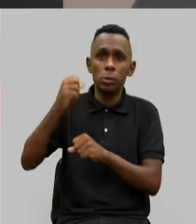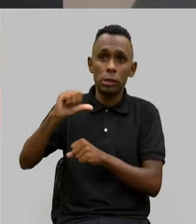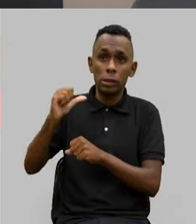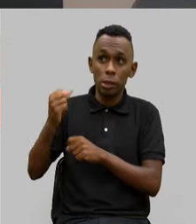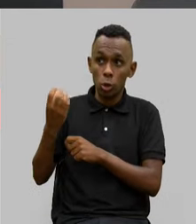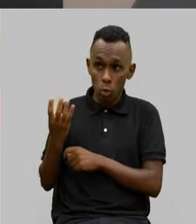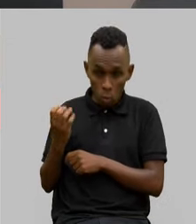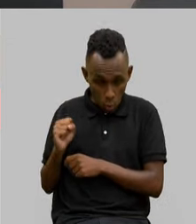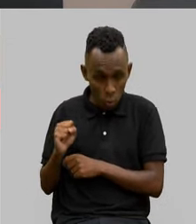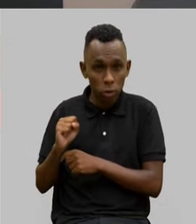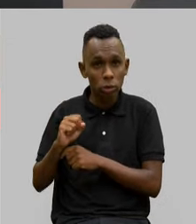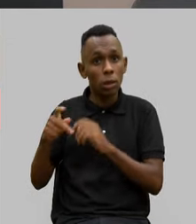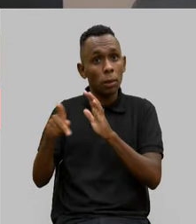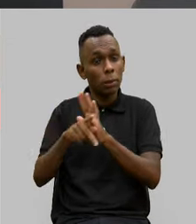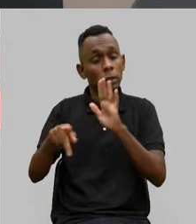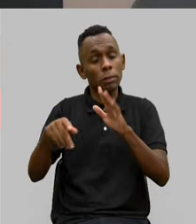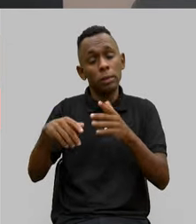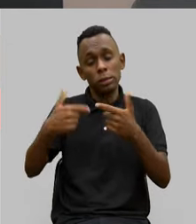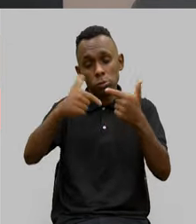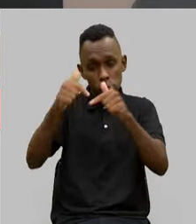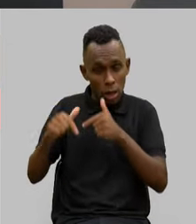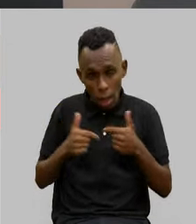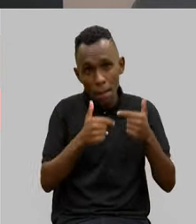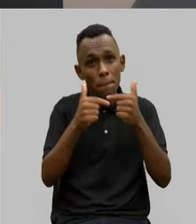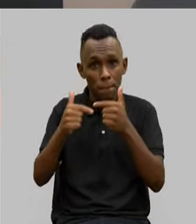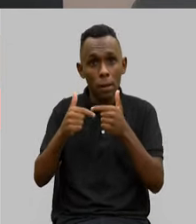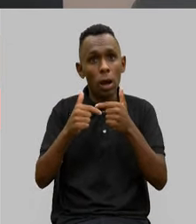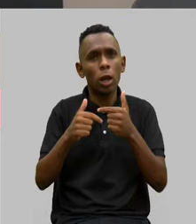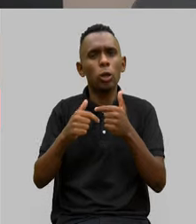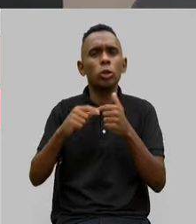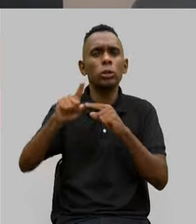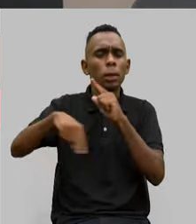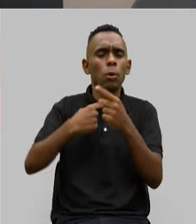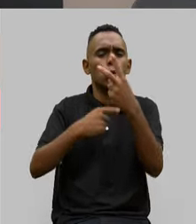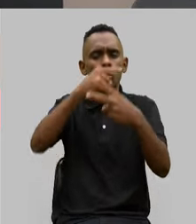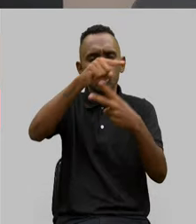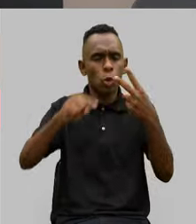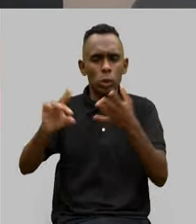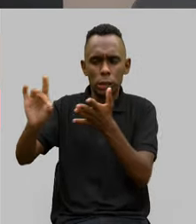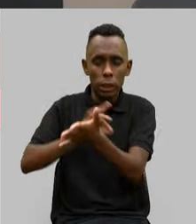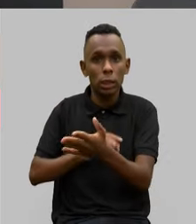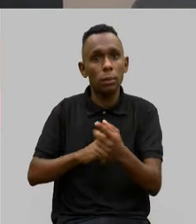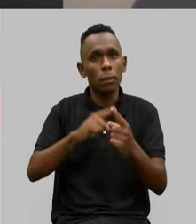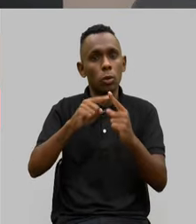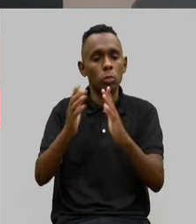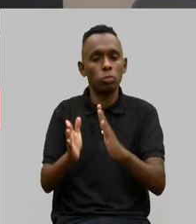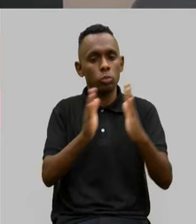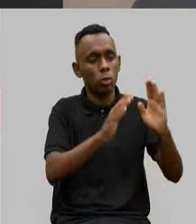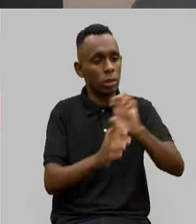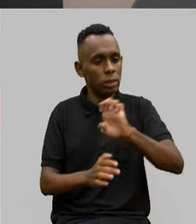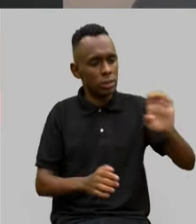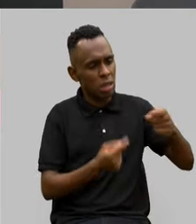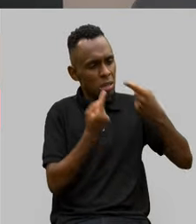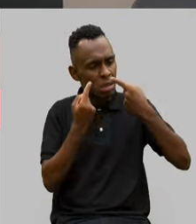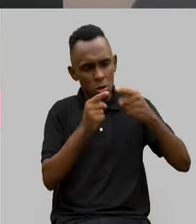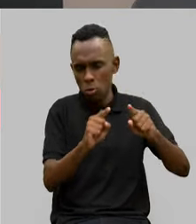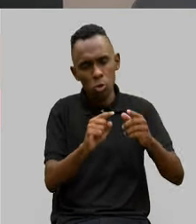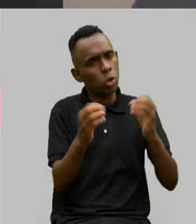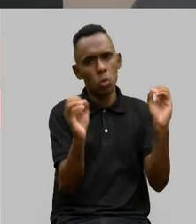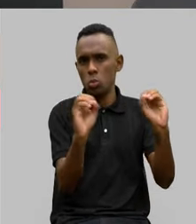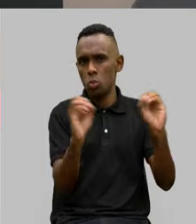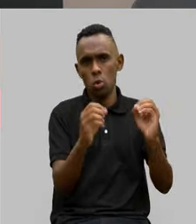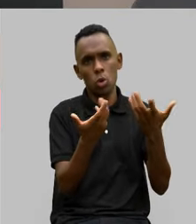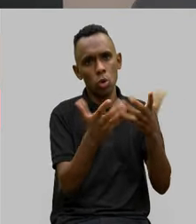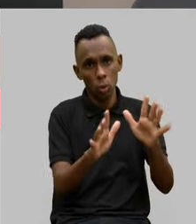administração de Nixon na Casa Branca depois disso Tinham dois inimigos a esquerda antiguerra Guerra do